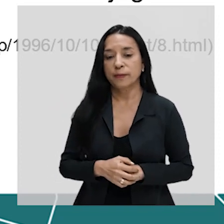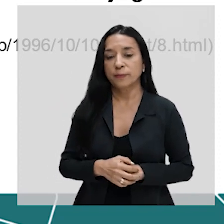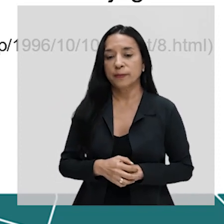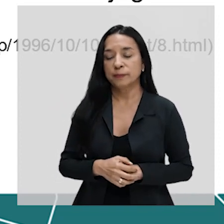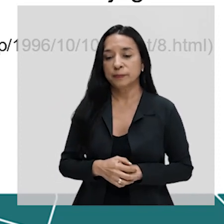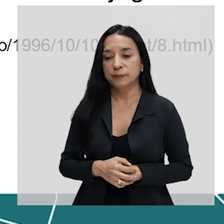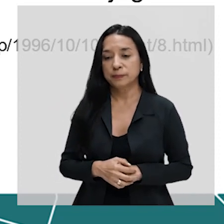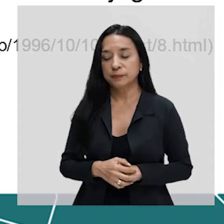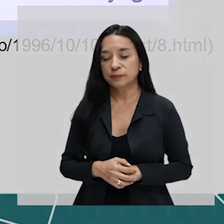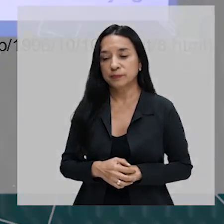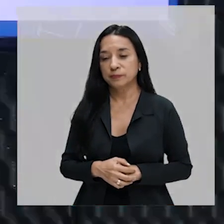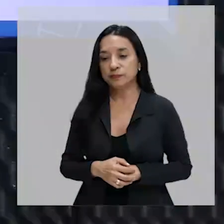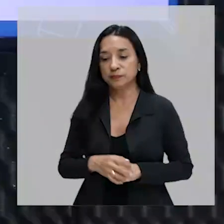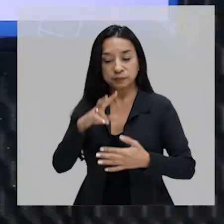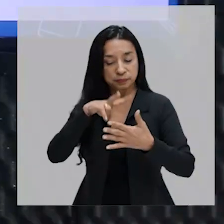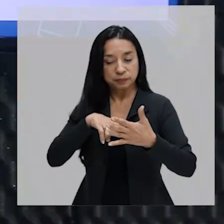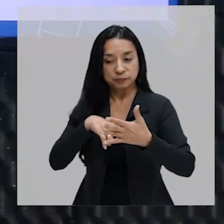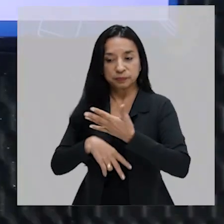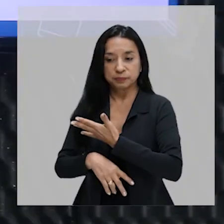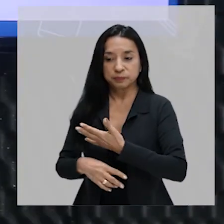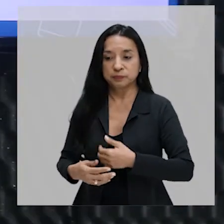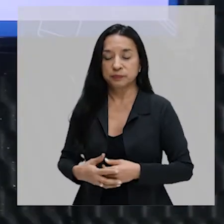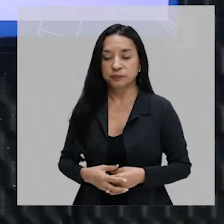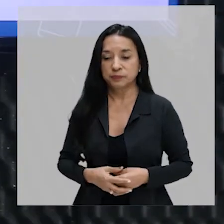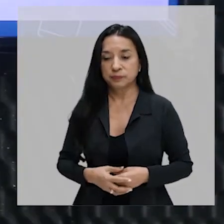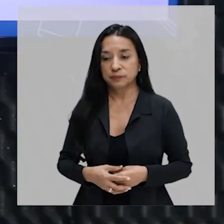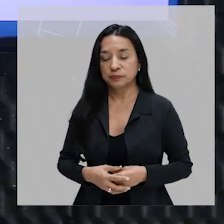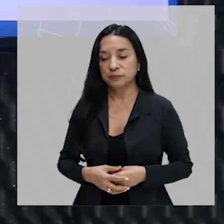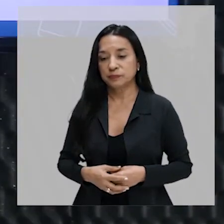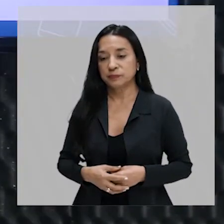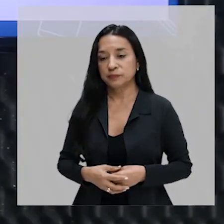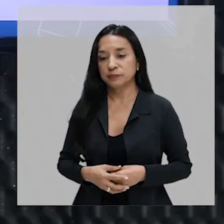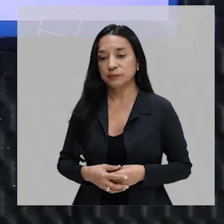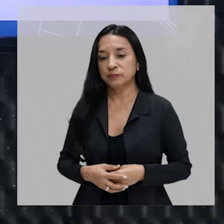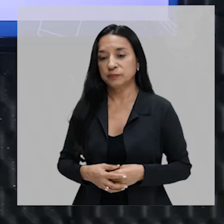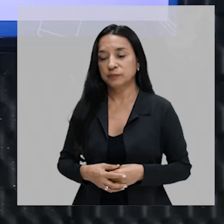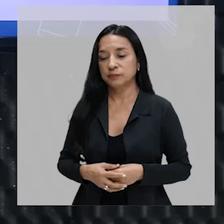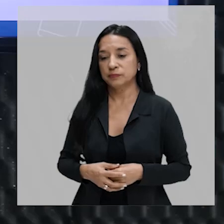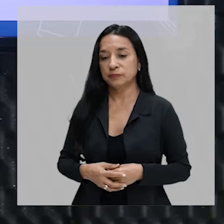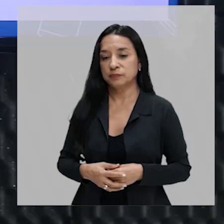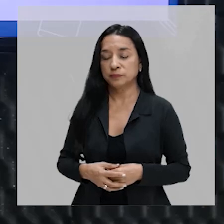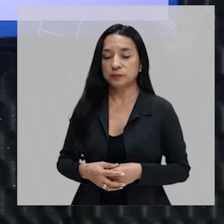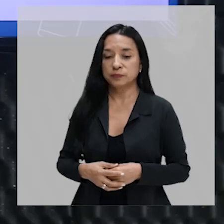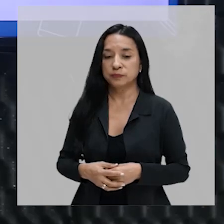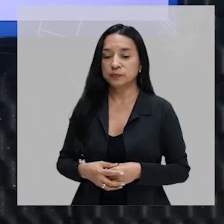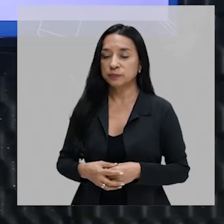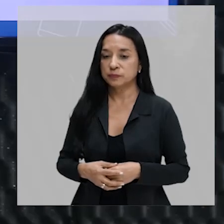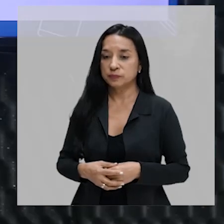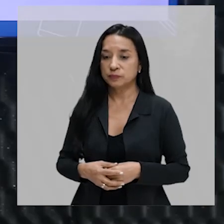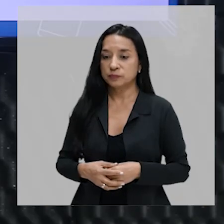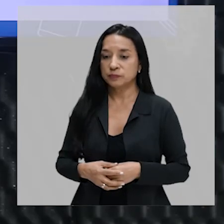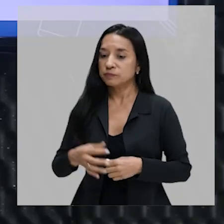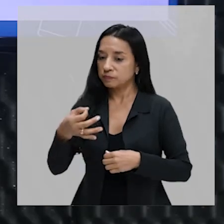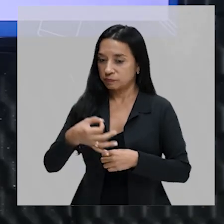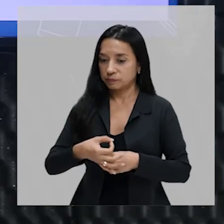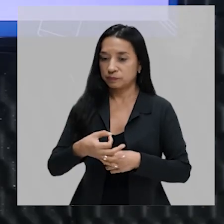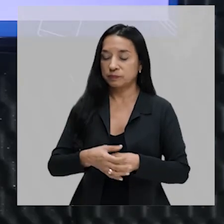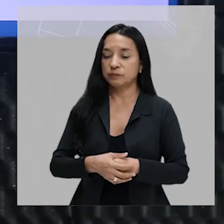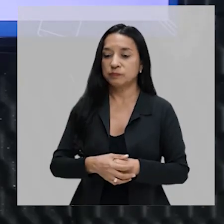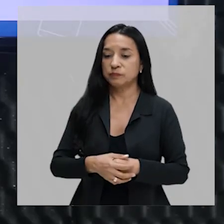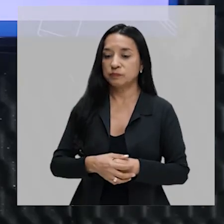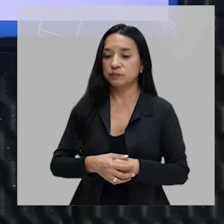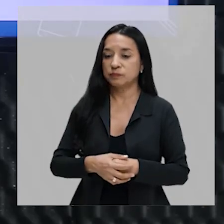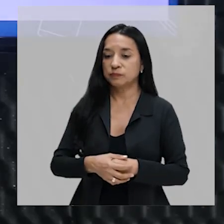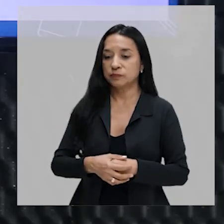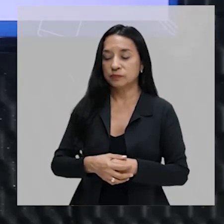dos defectivos e os conjuga, claro, em todas as pessoas. Tá certo? E é disso